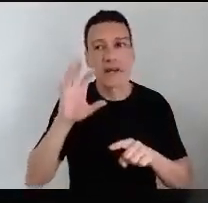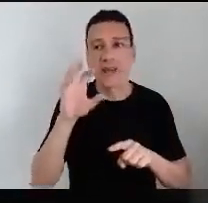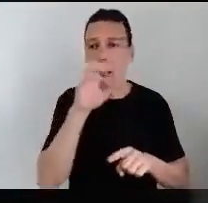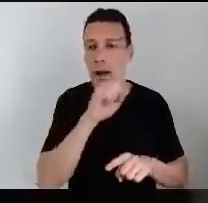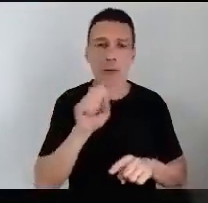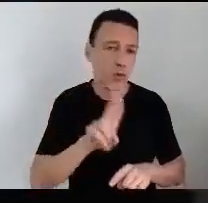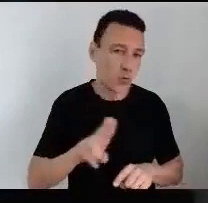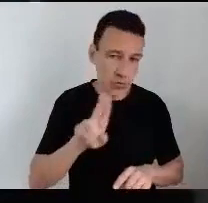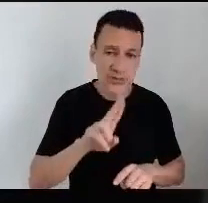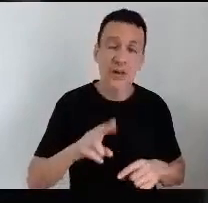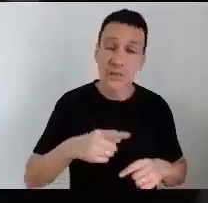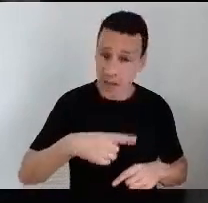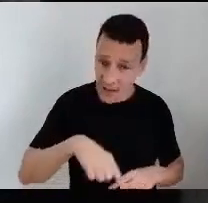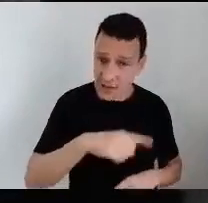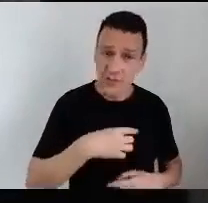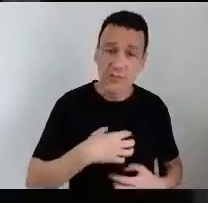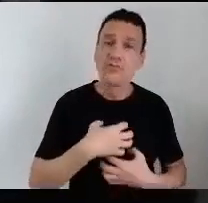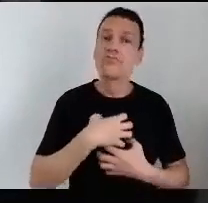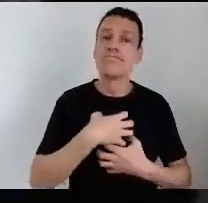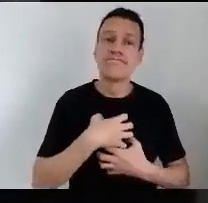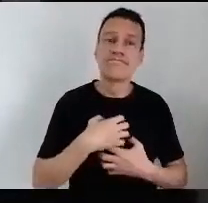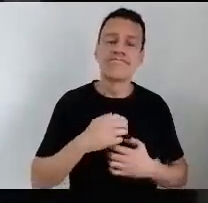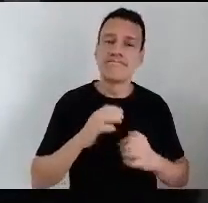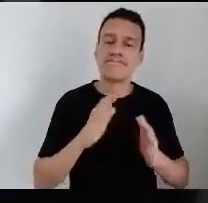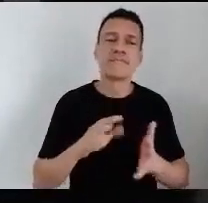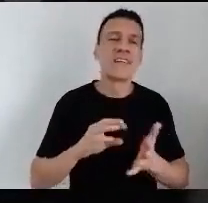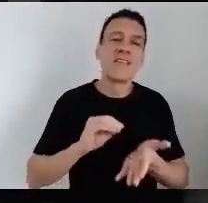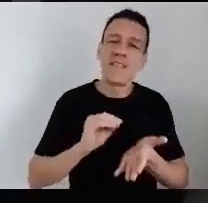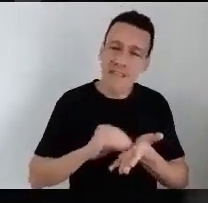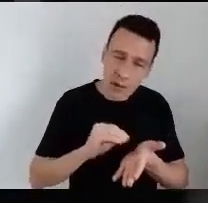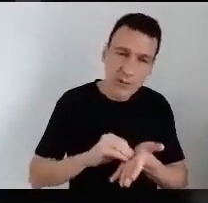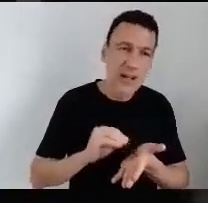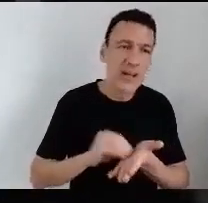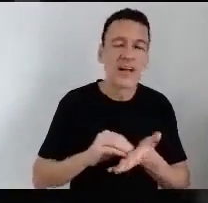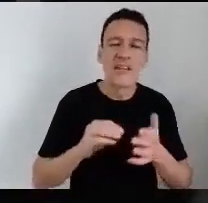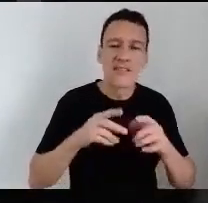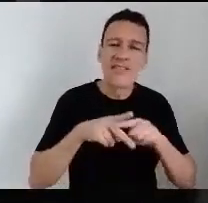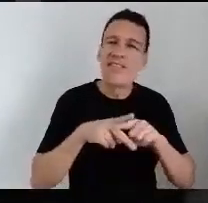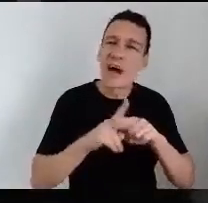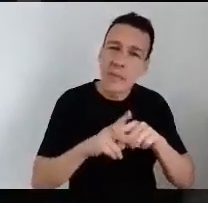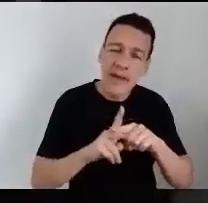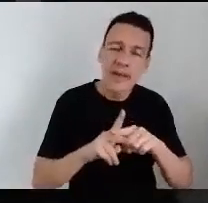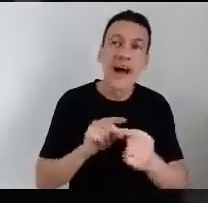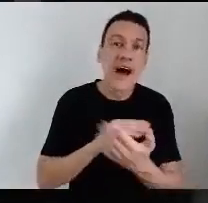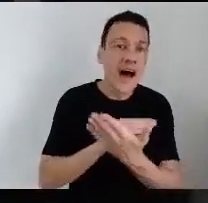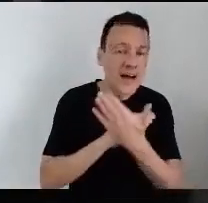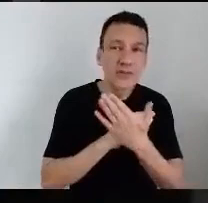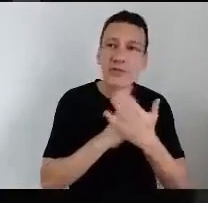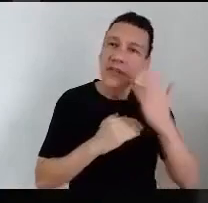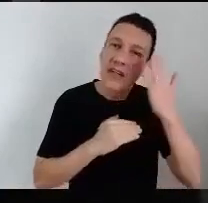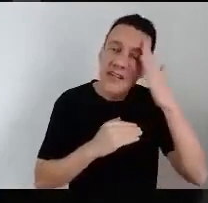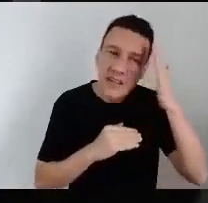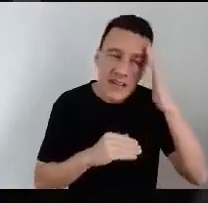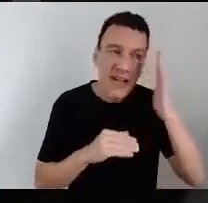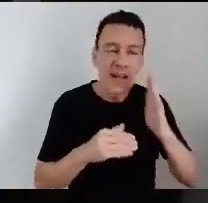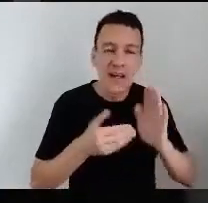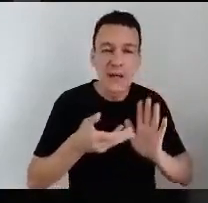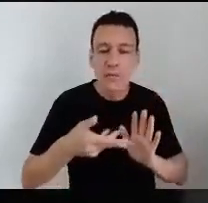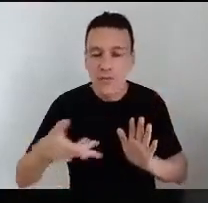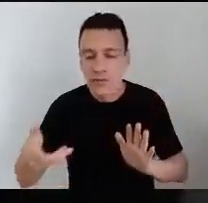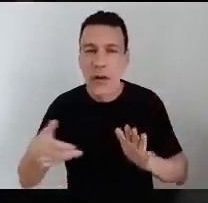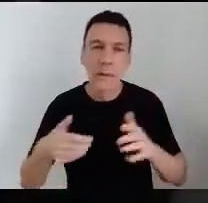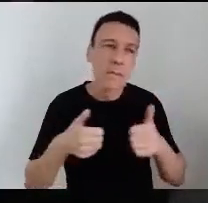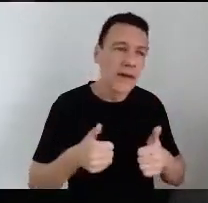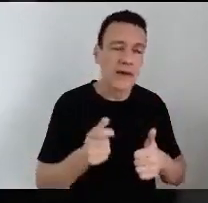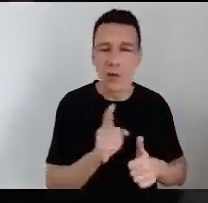grande de ferramentas para medir esse ganho de produtividade. E eu sempre bato muito na tecla do pessoal lá, falo, tudo bem, a gente está fazendo IA, a gente